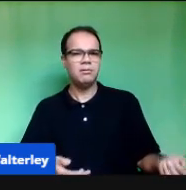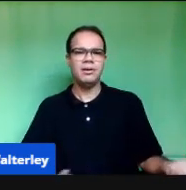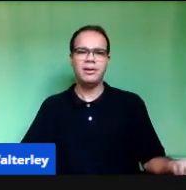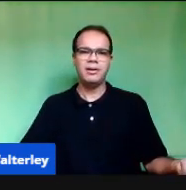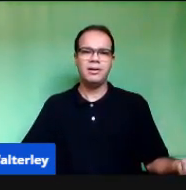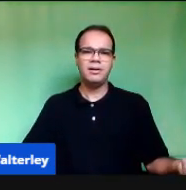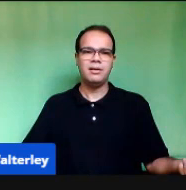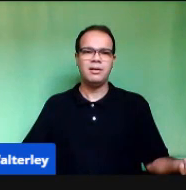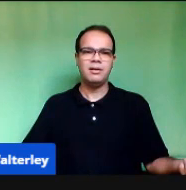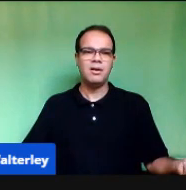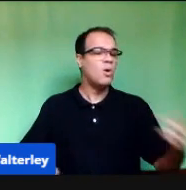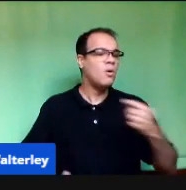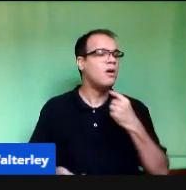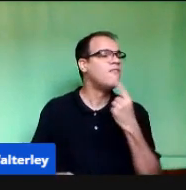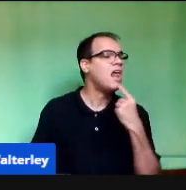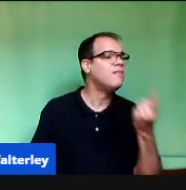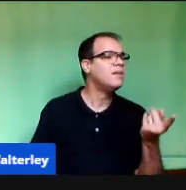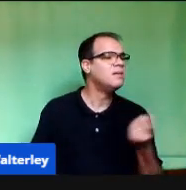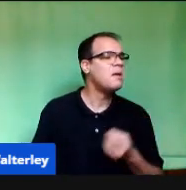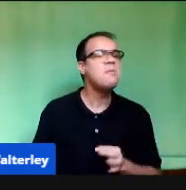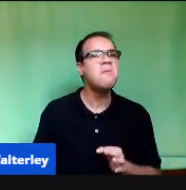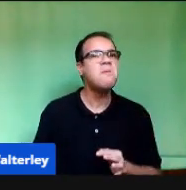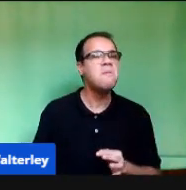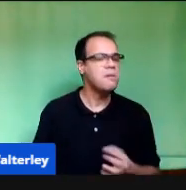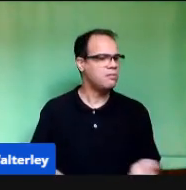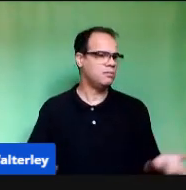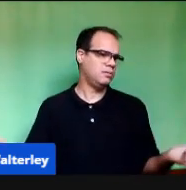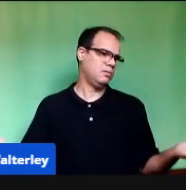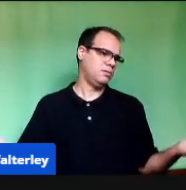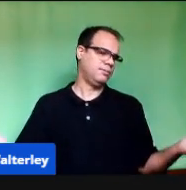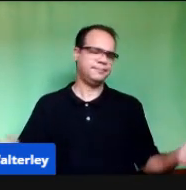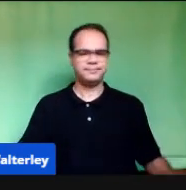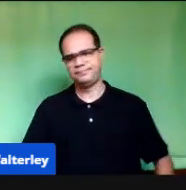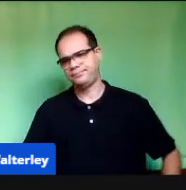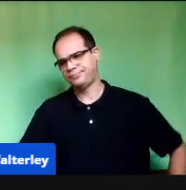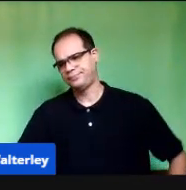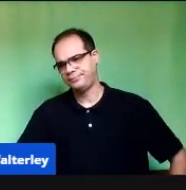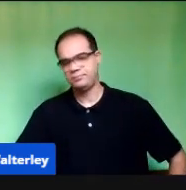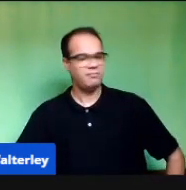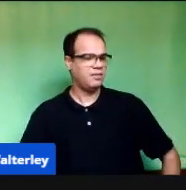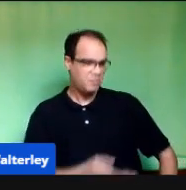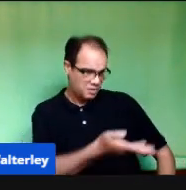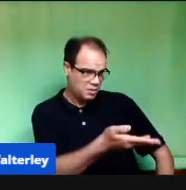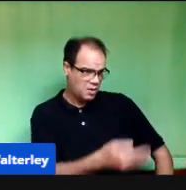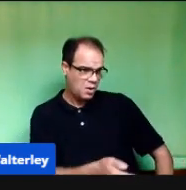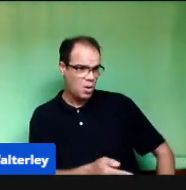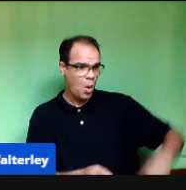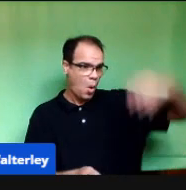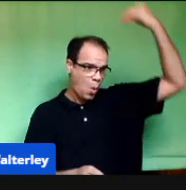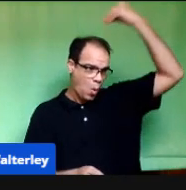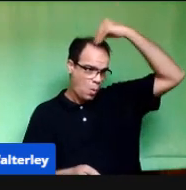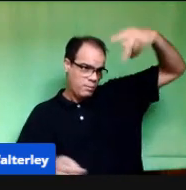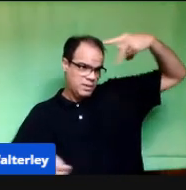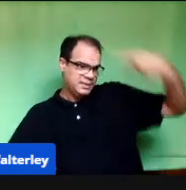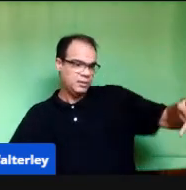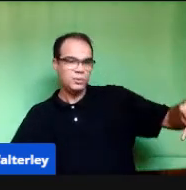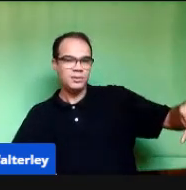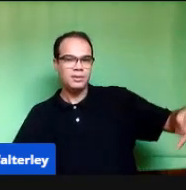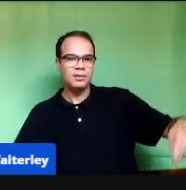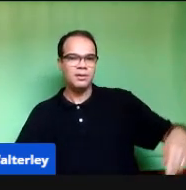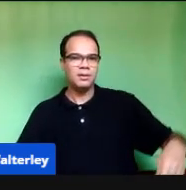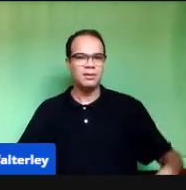jeito, olha essa voz, ou seja, a criança não tem um espaço de acolhida. Então, ela vai depender